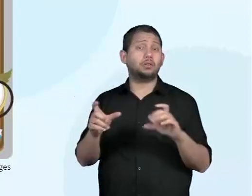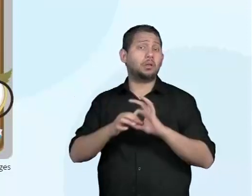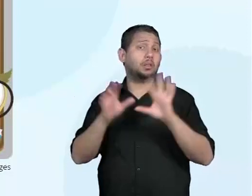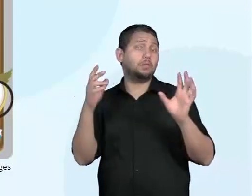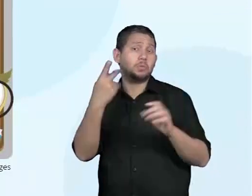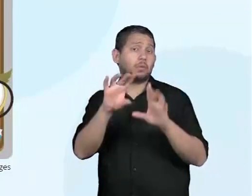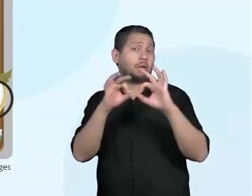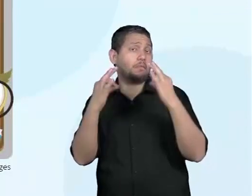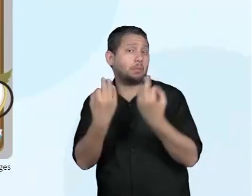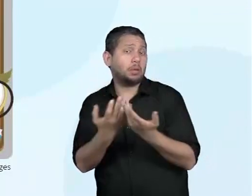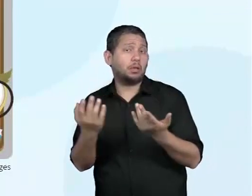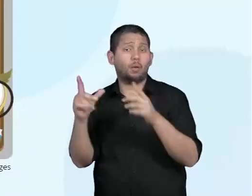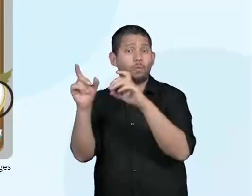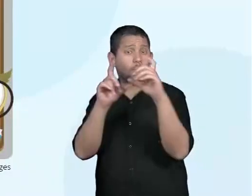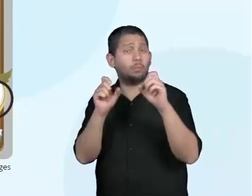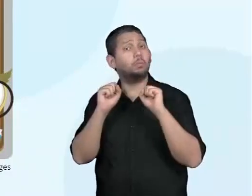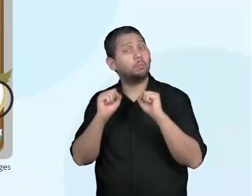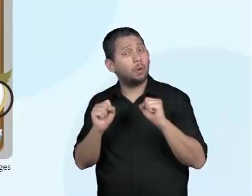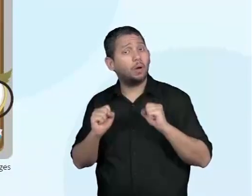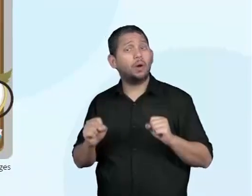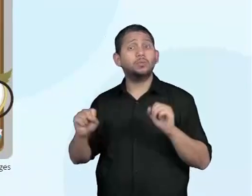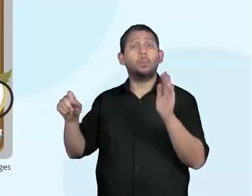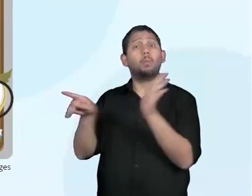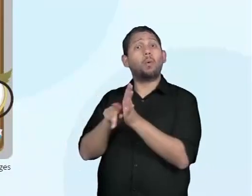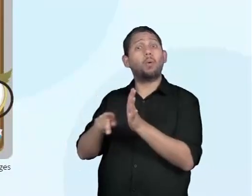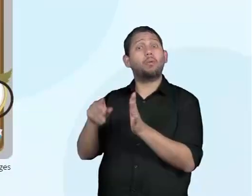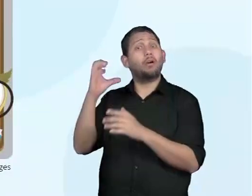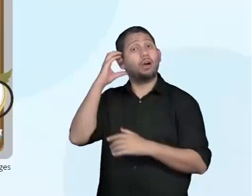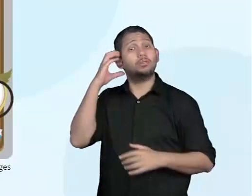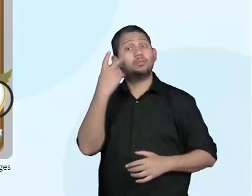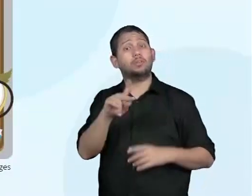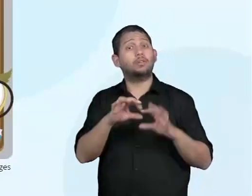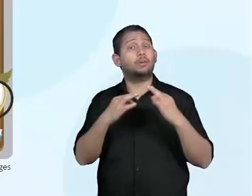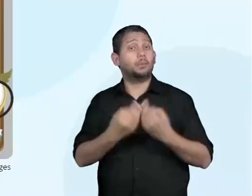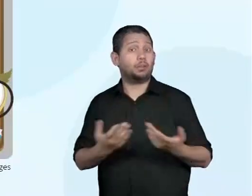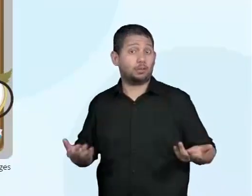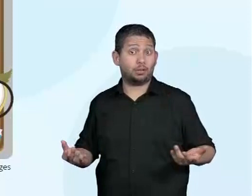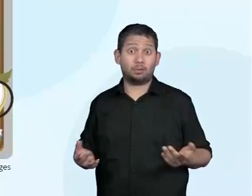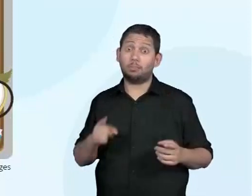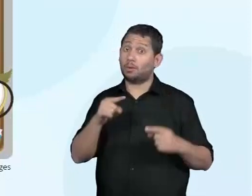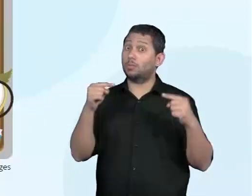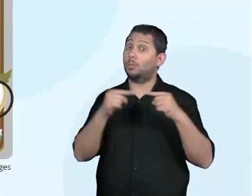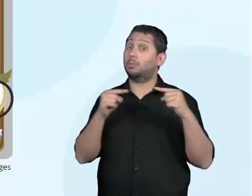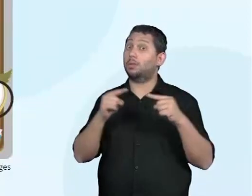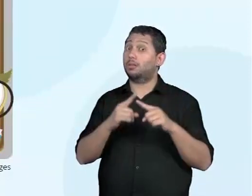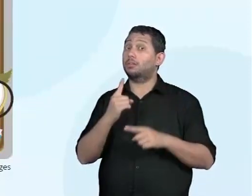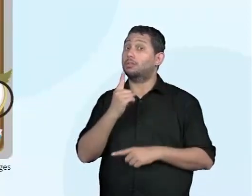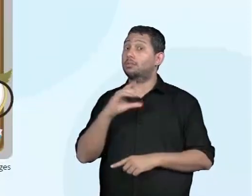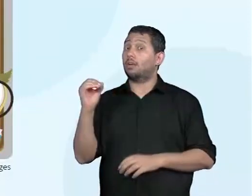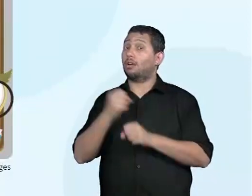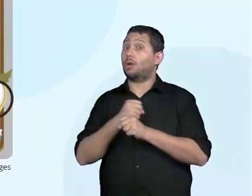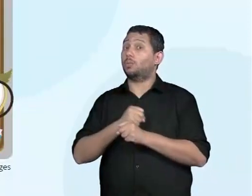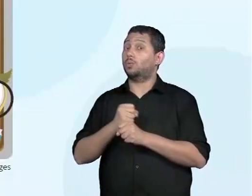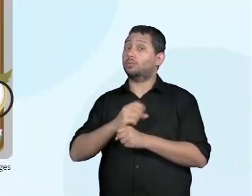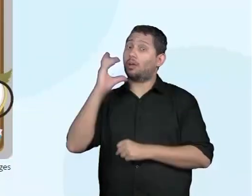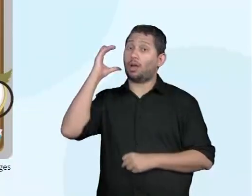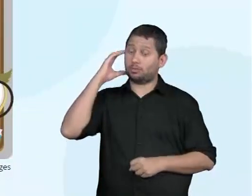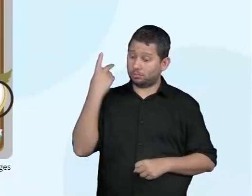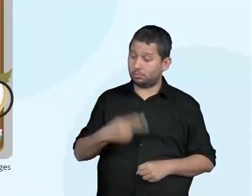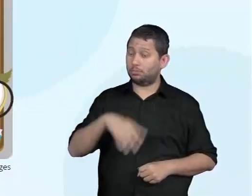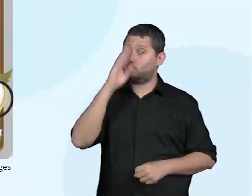de família? Pode ser também. E tem que ser sobre os 100 anos do rádio no Brasil, uma vez que o